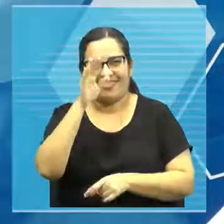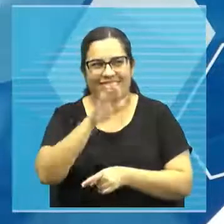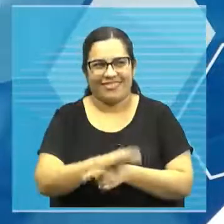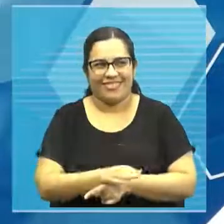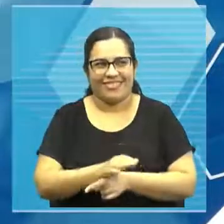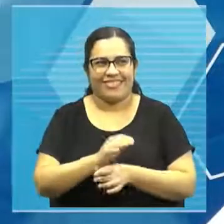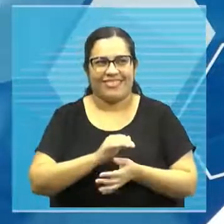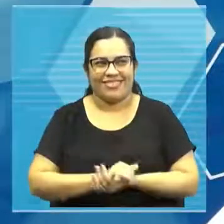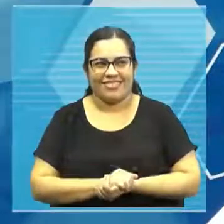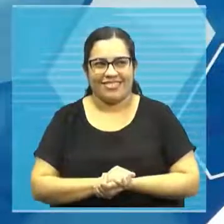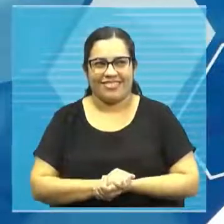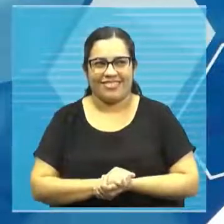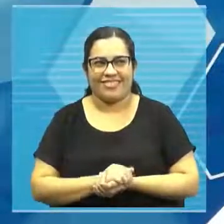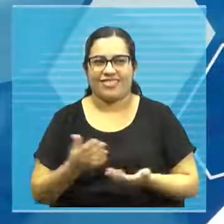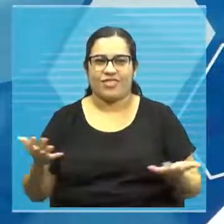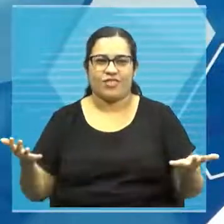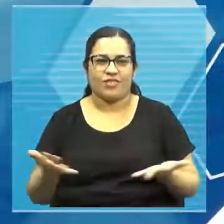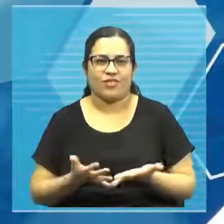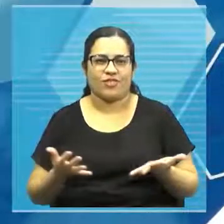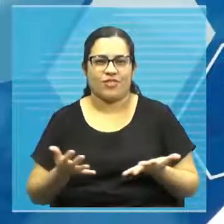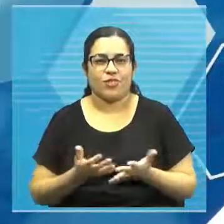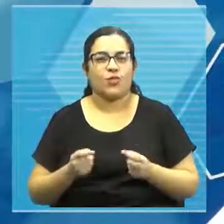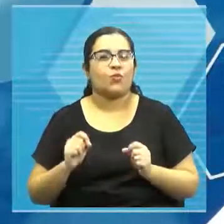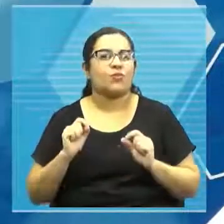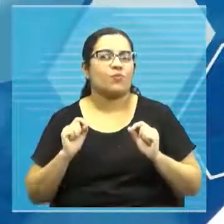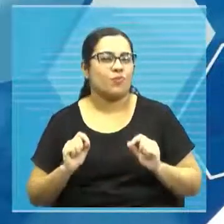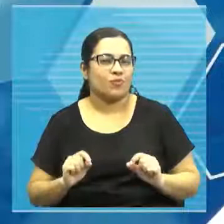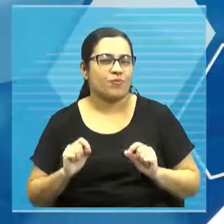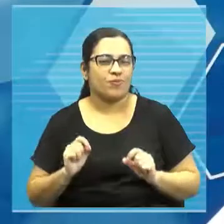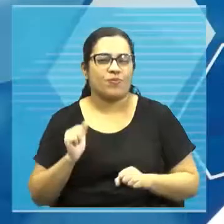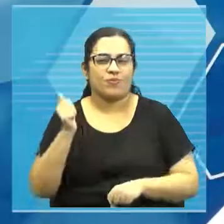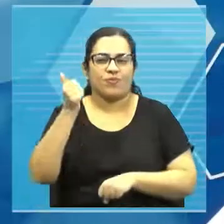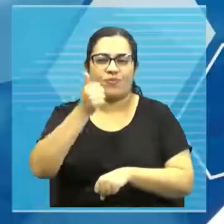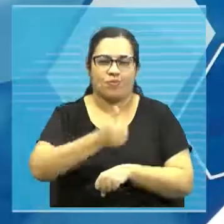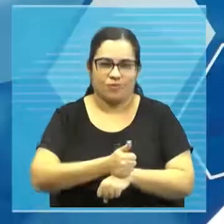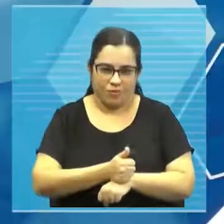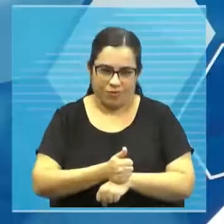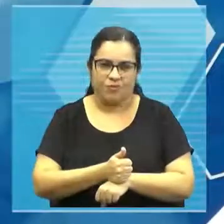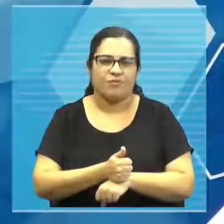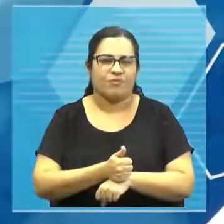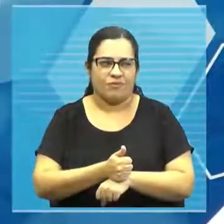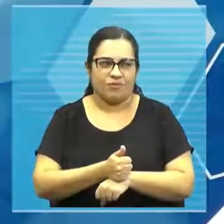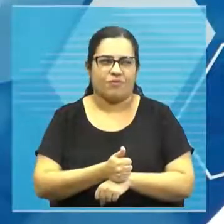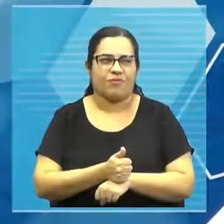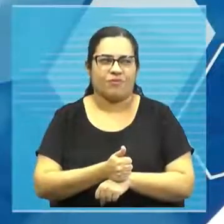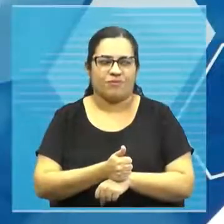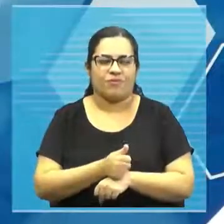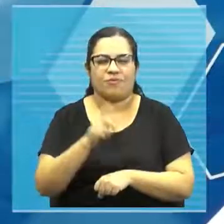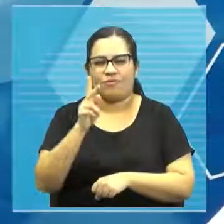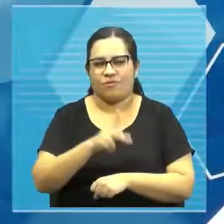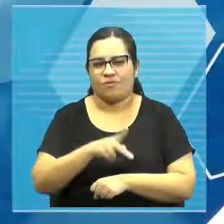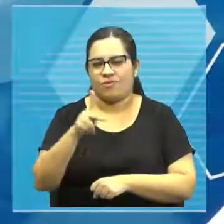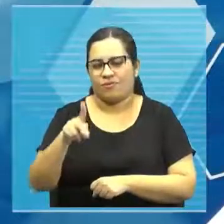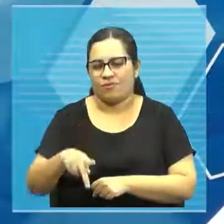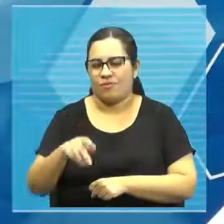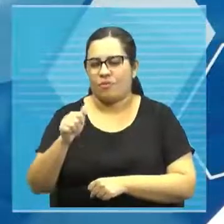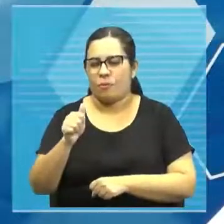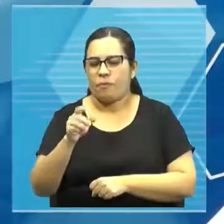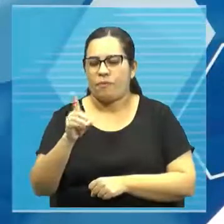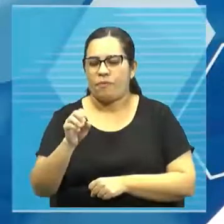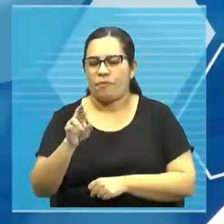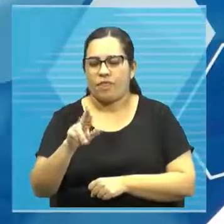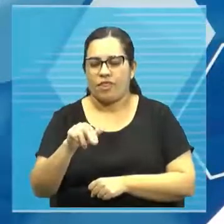Gente eu estou extraordinária mente substituindo o mestre Adriano Ramalho